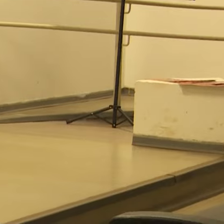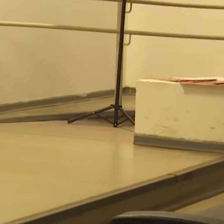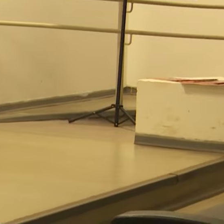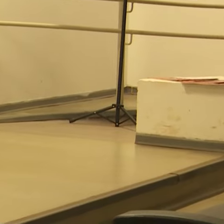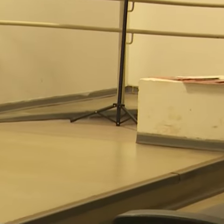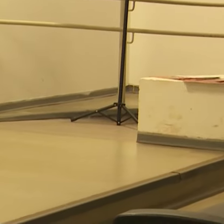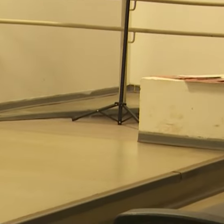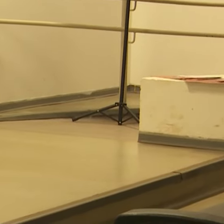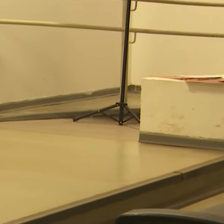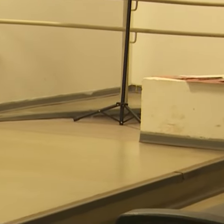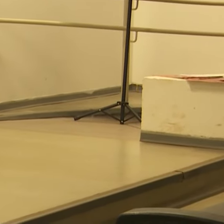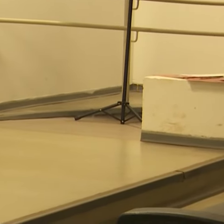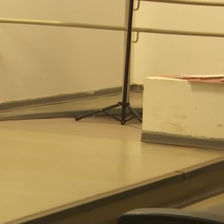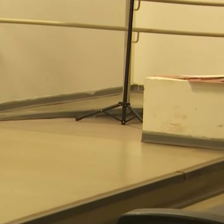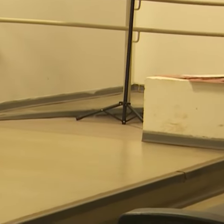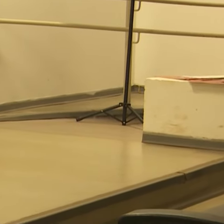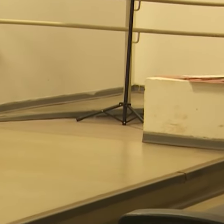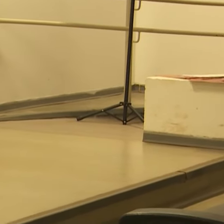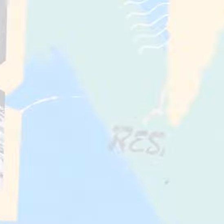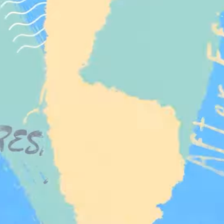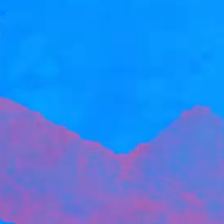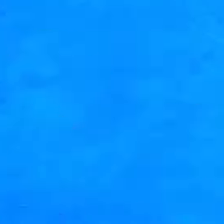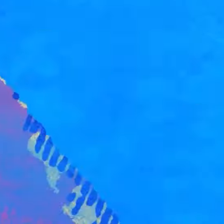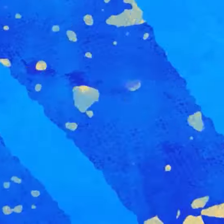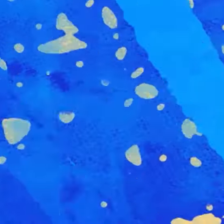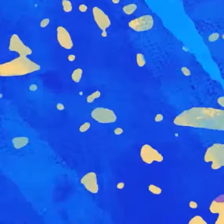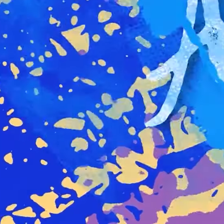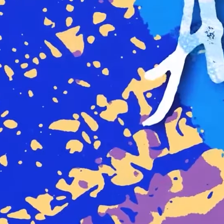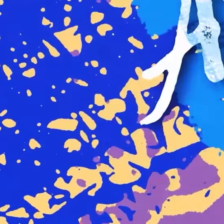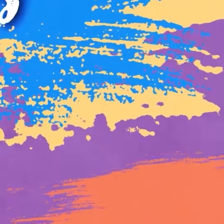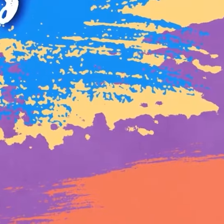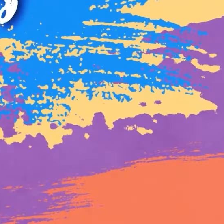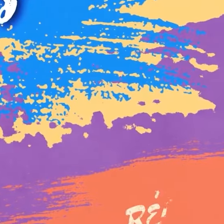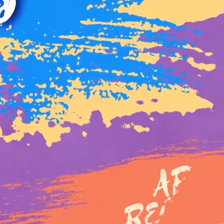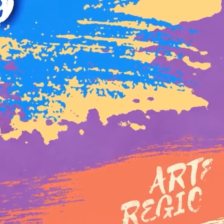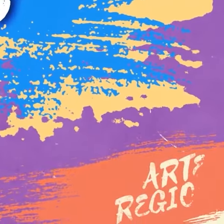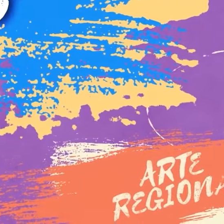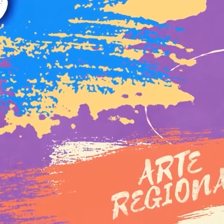Música.